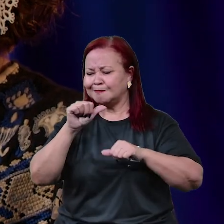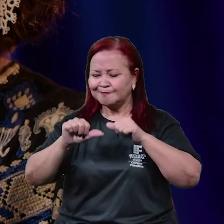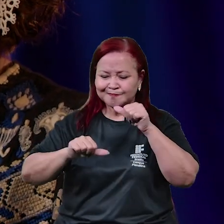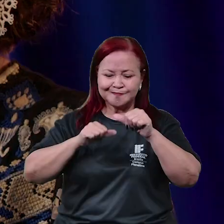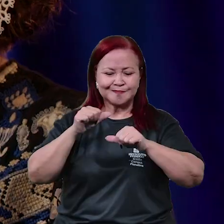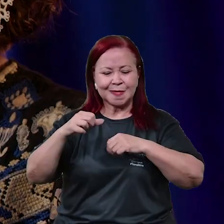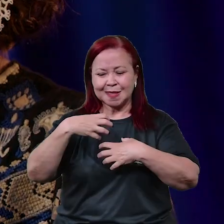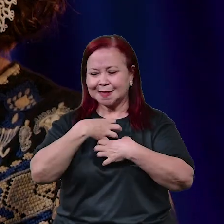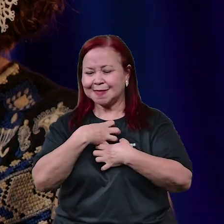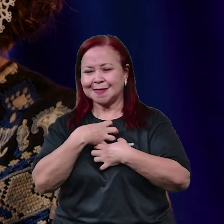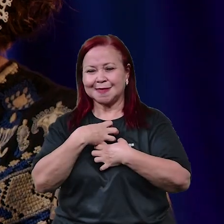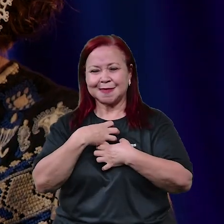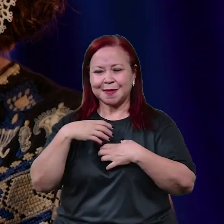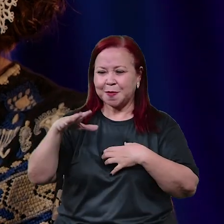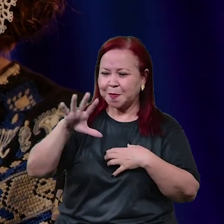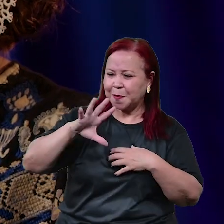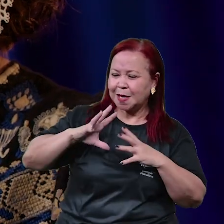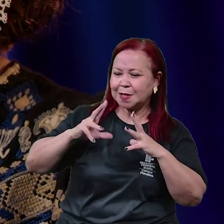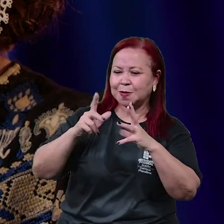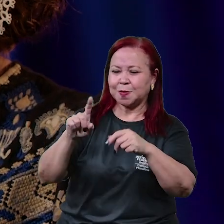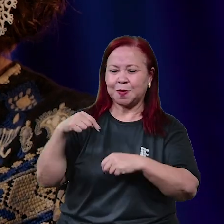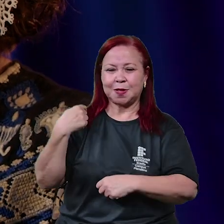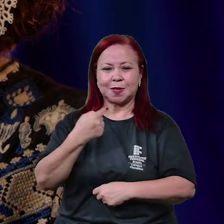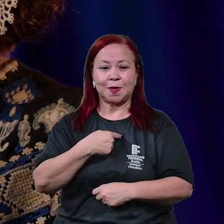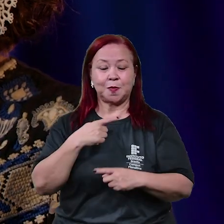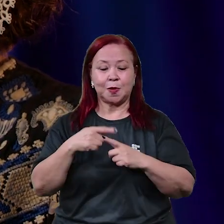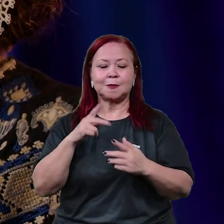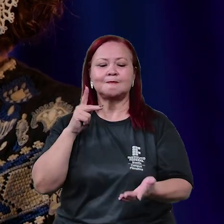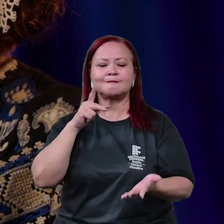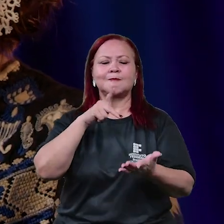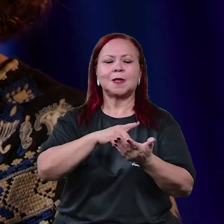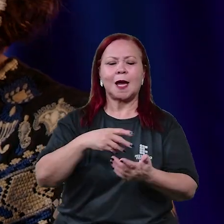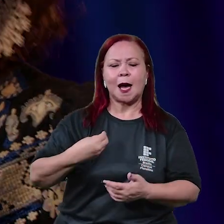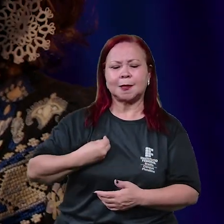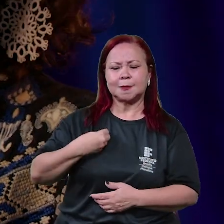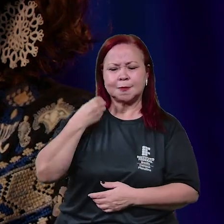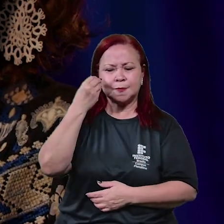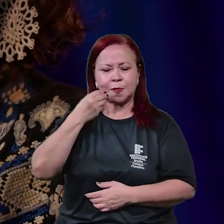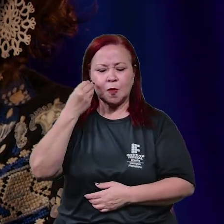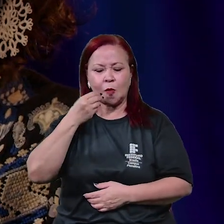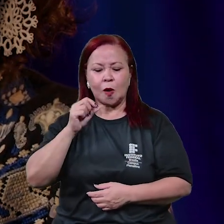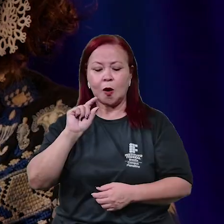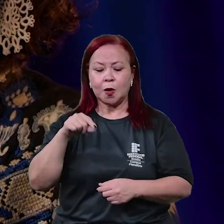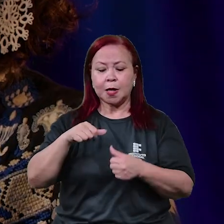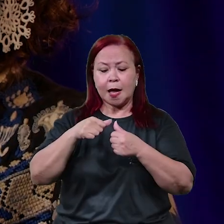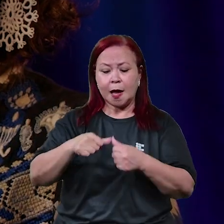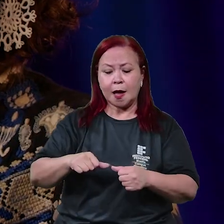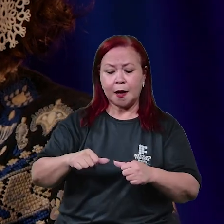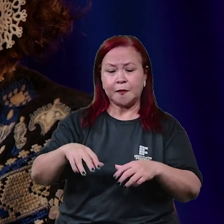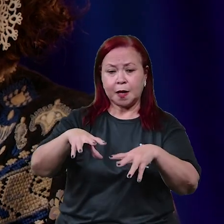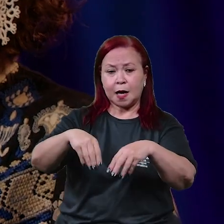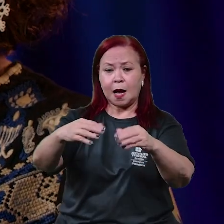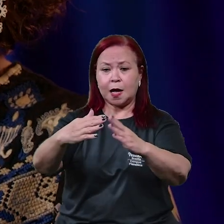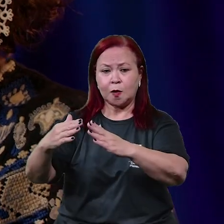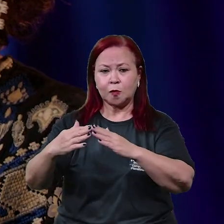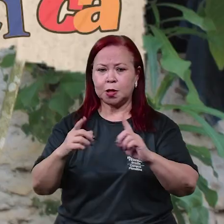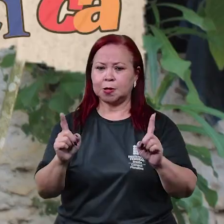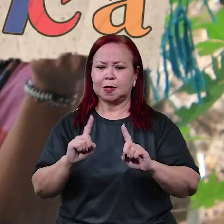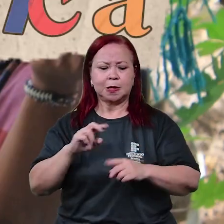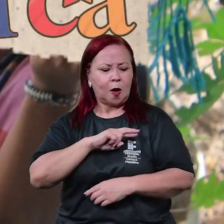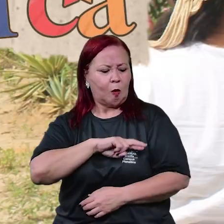muito transformador, assim, para todo mundo, porque a gente realmente vivenciou o que é ficar numa aldeia, e não uma